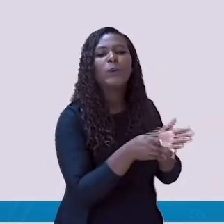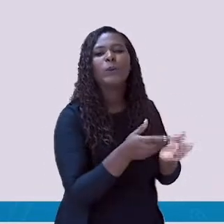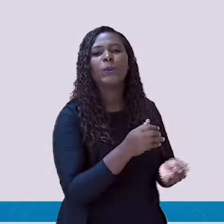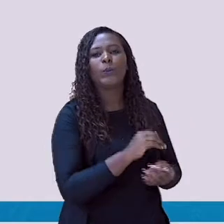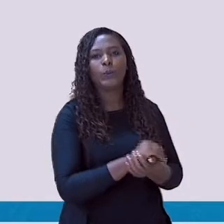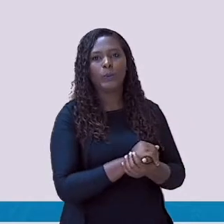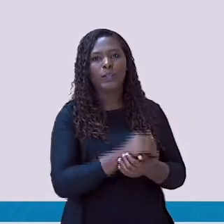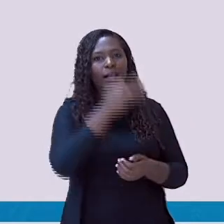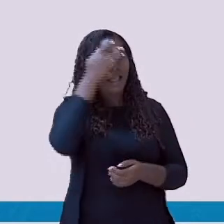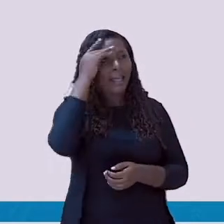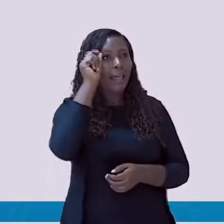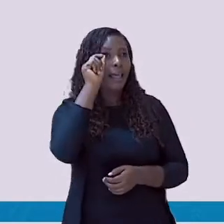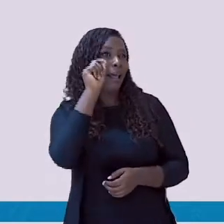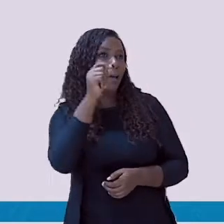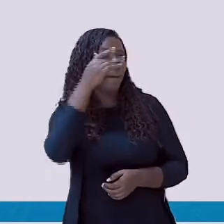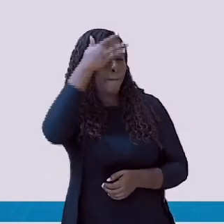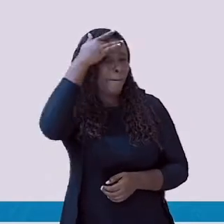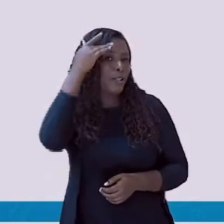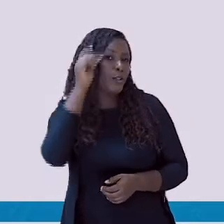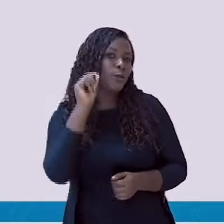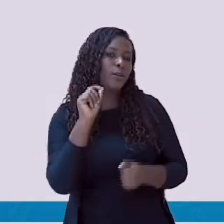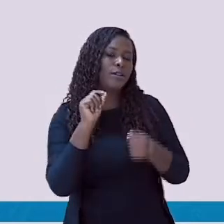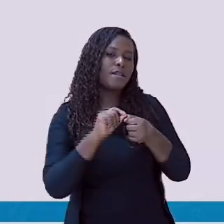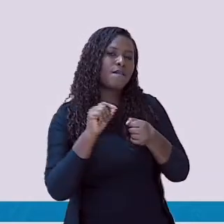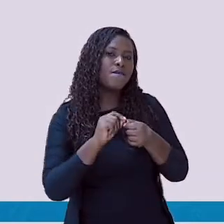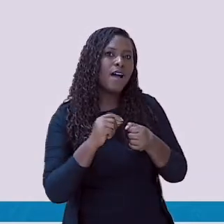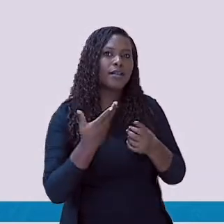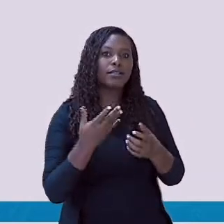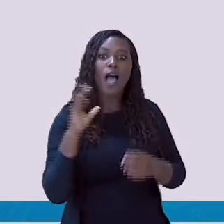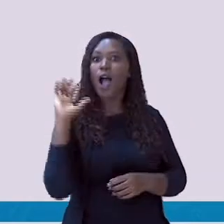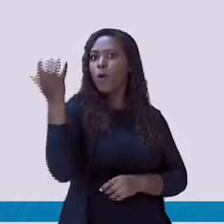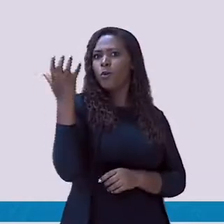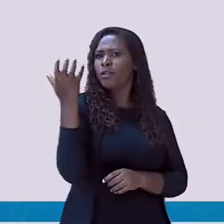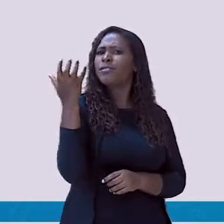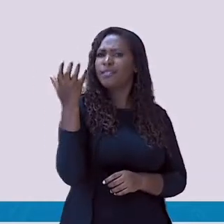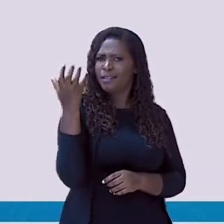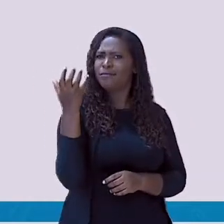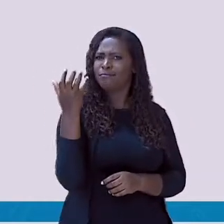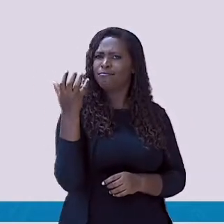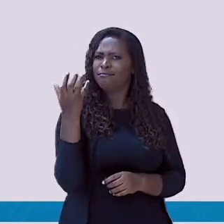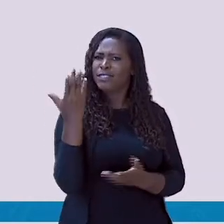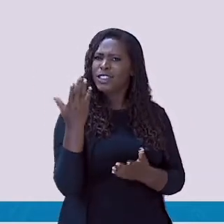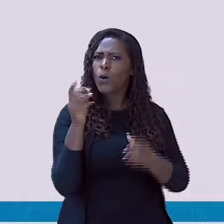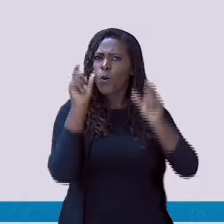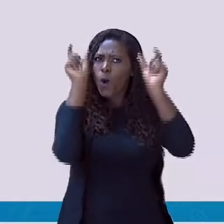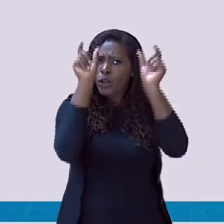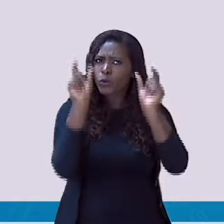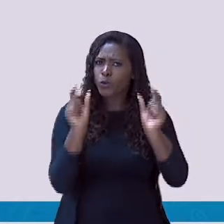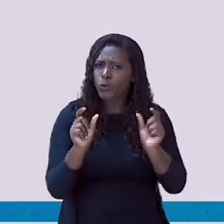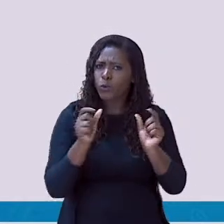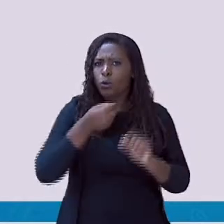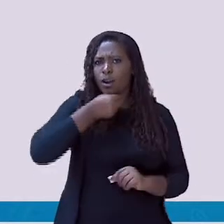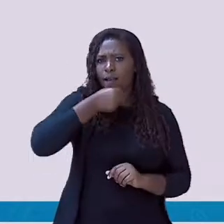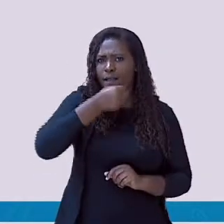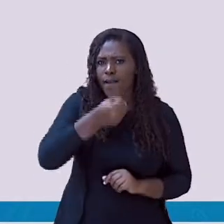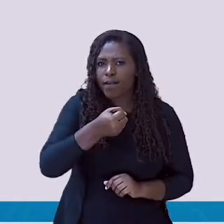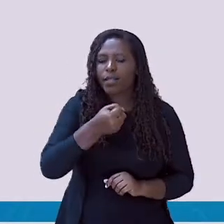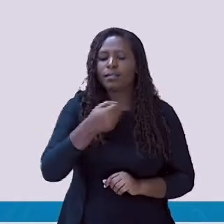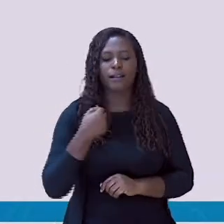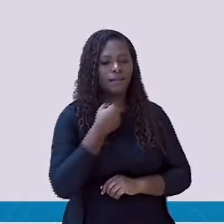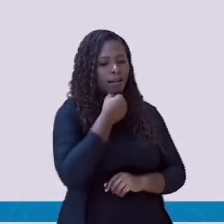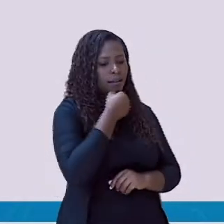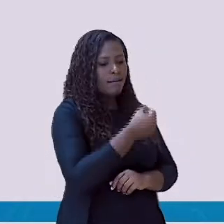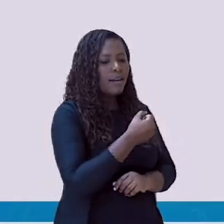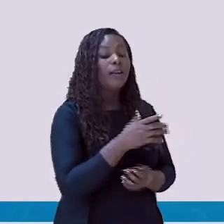quem faz aquela entrevista acontecer, que fala o modelo da entrevista. E o entrevistado, que é